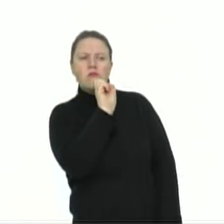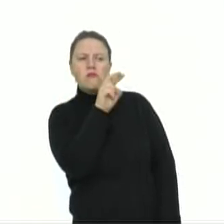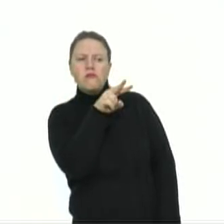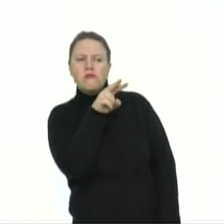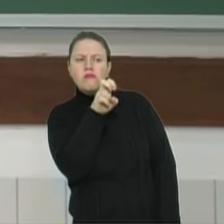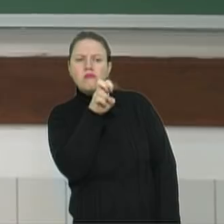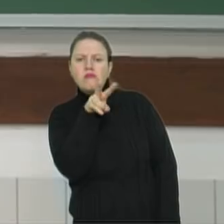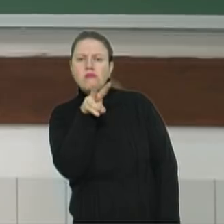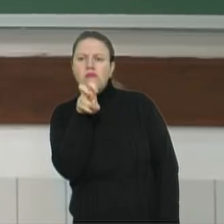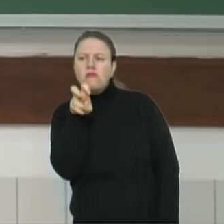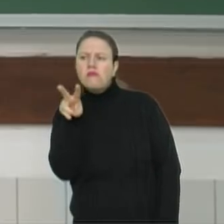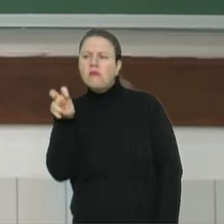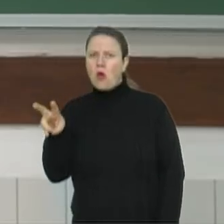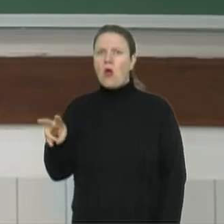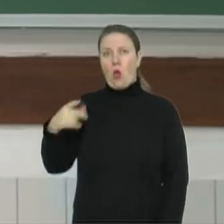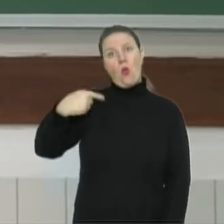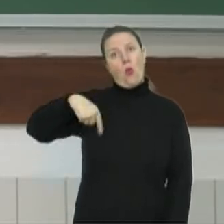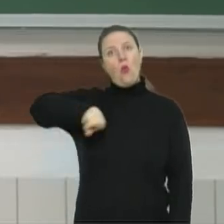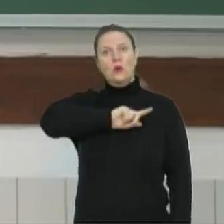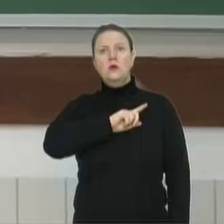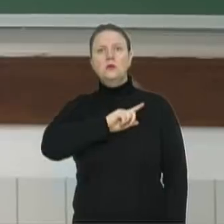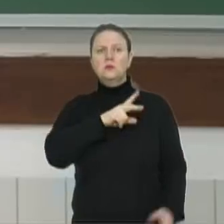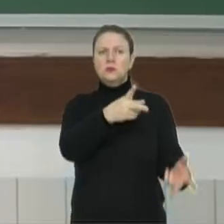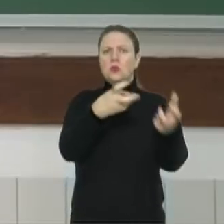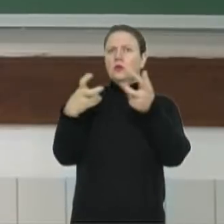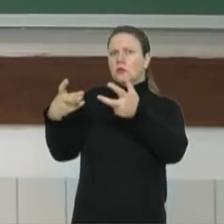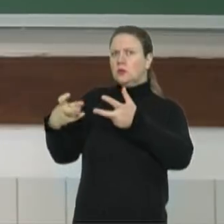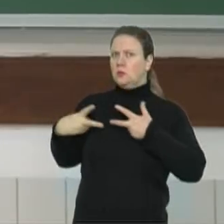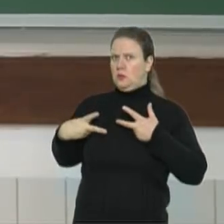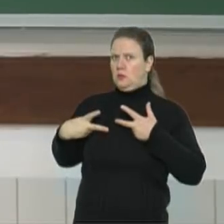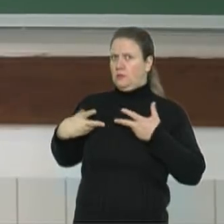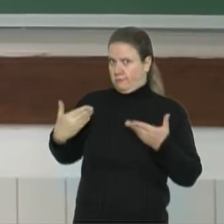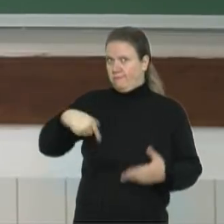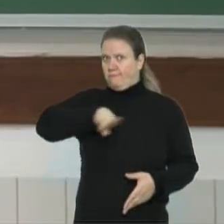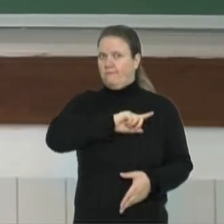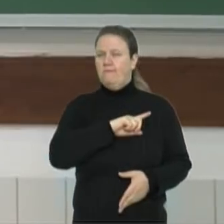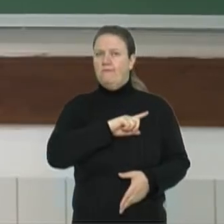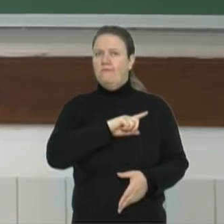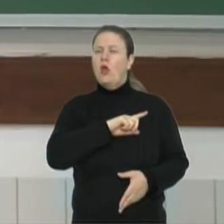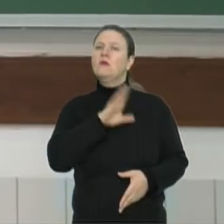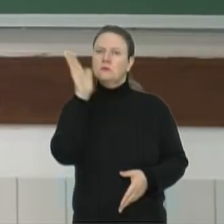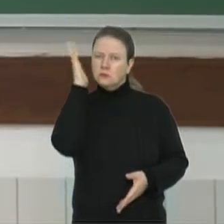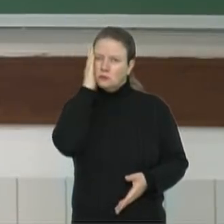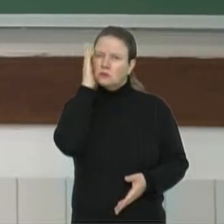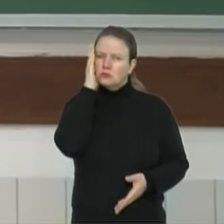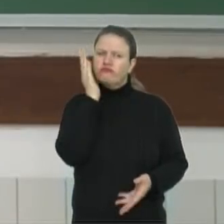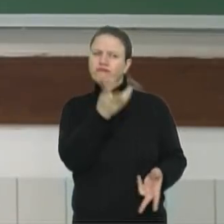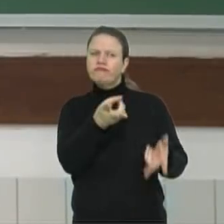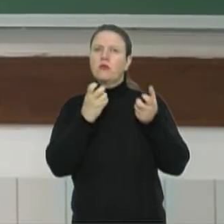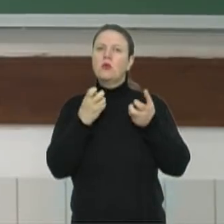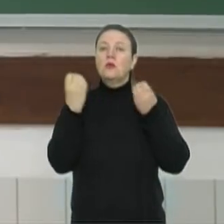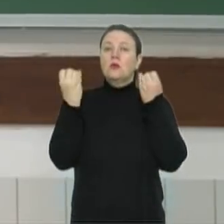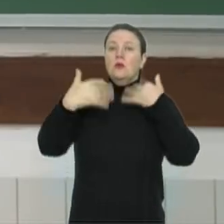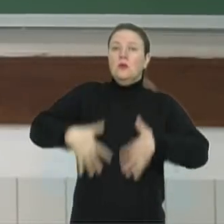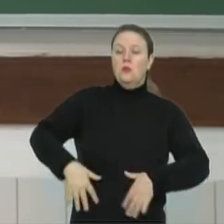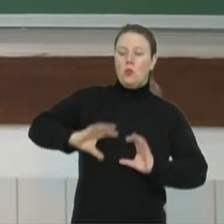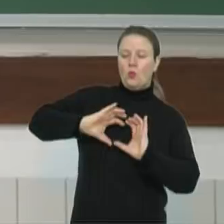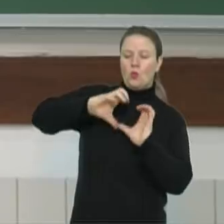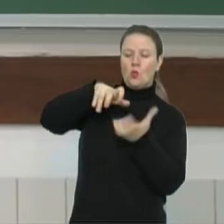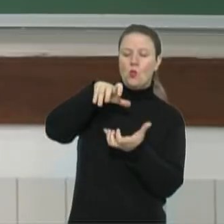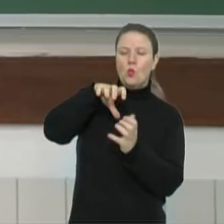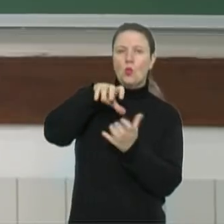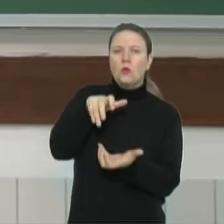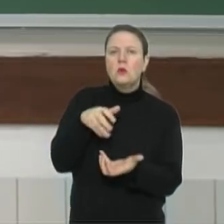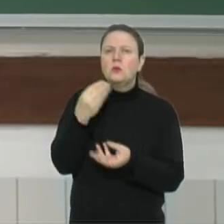coisa que acontece no mundo e que o ser humano percebe. Ou seja, a fenomenologia vai justamente explicar o mundo a partir